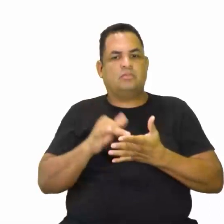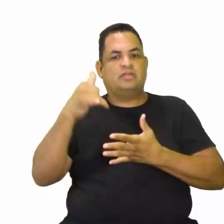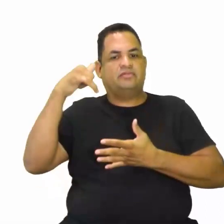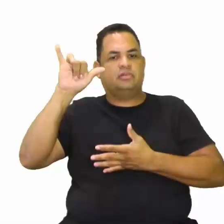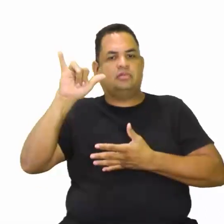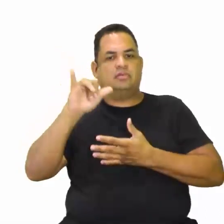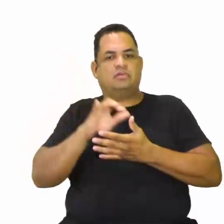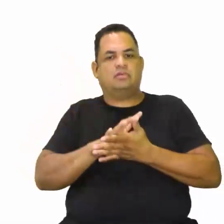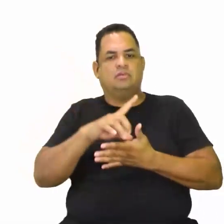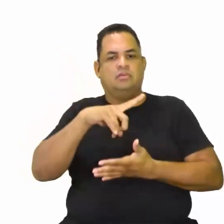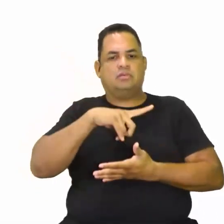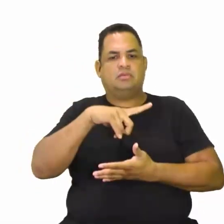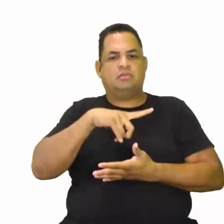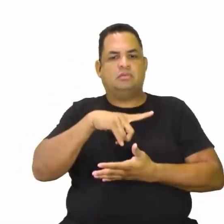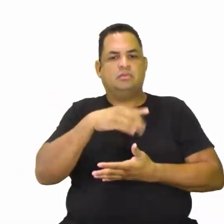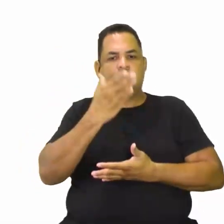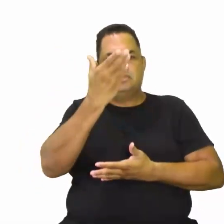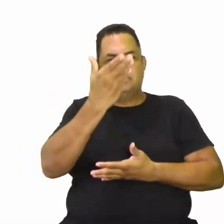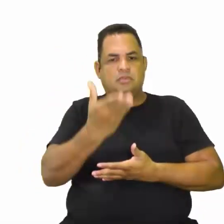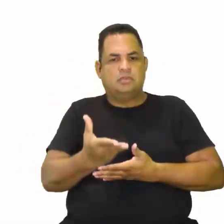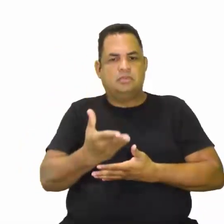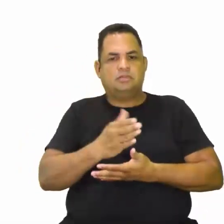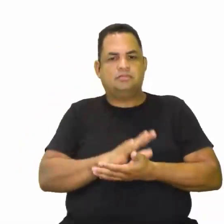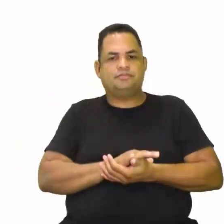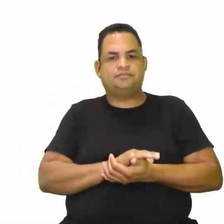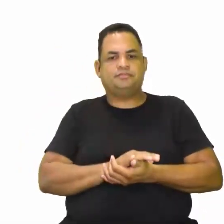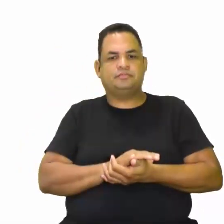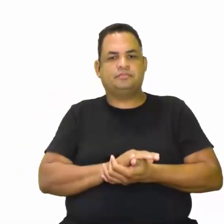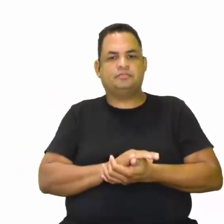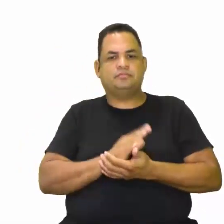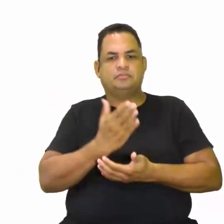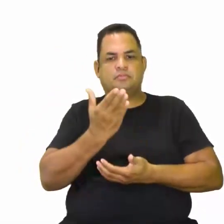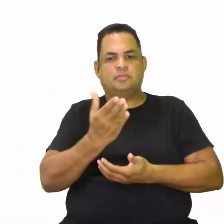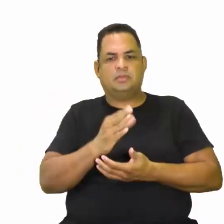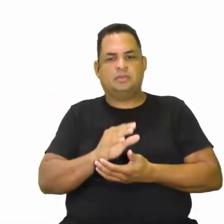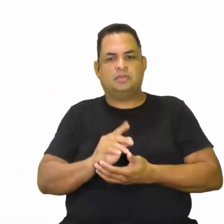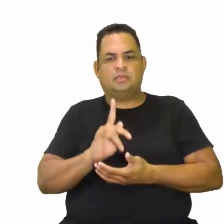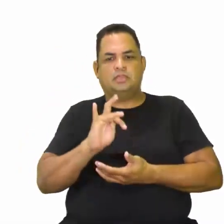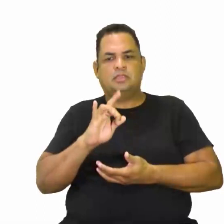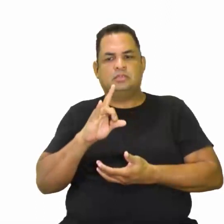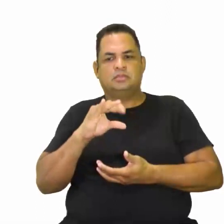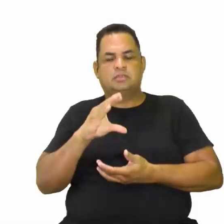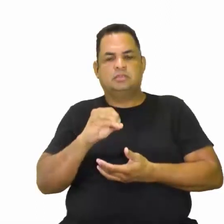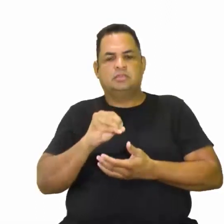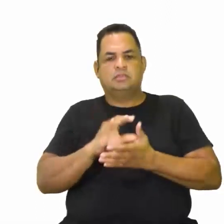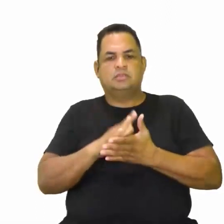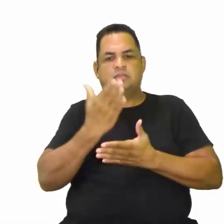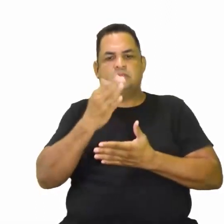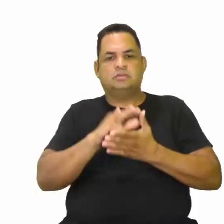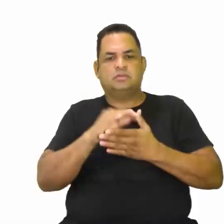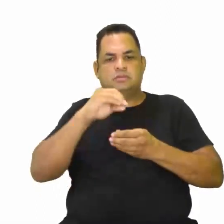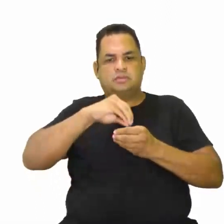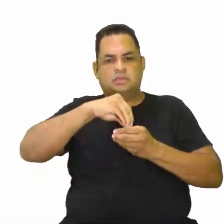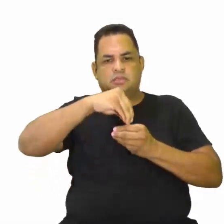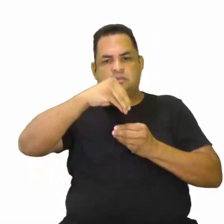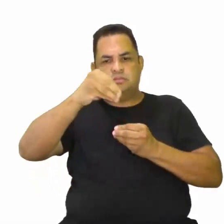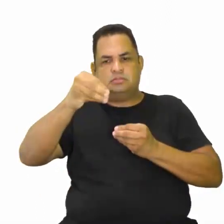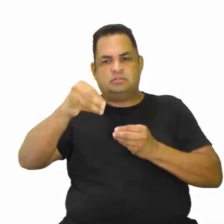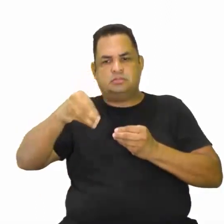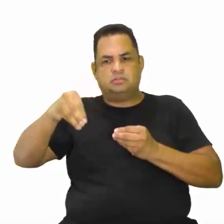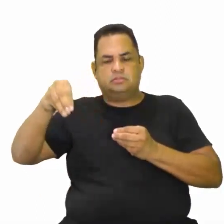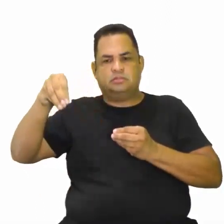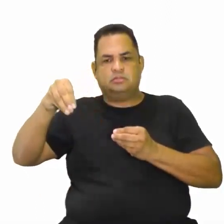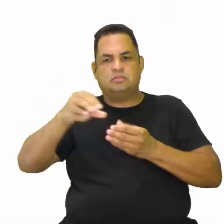Aqui nós temos, não é um Erlenmeyer, mas é um Kitasato, que é um Erlenmeyer com a saída lateral. Essa